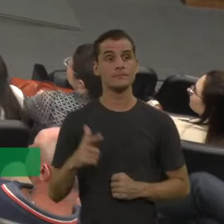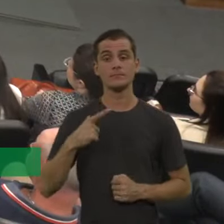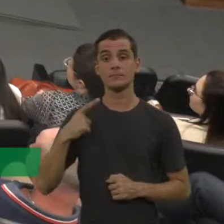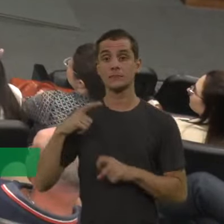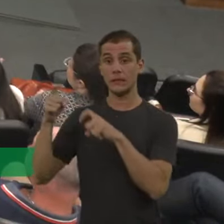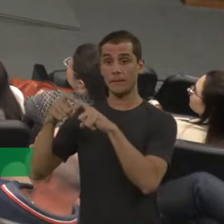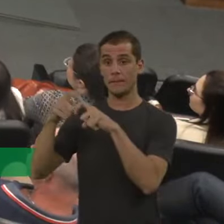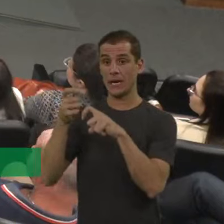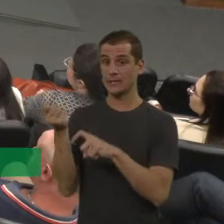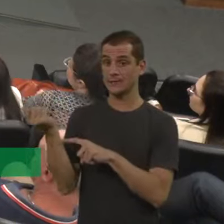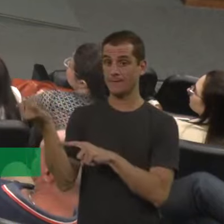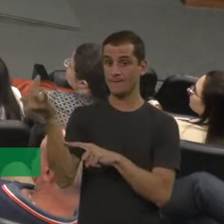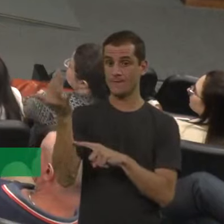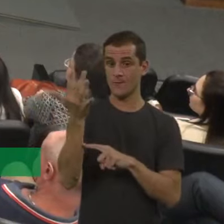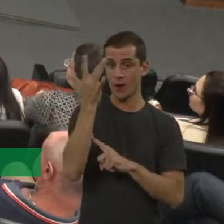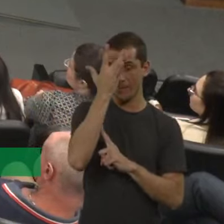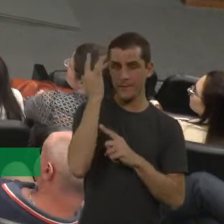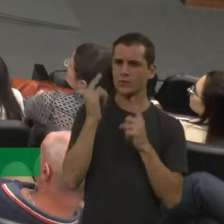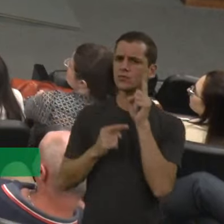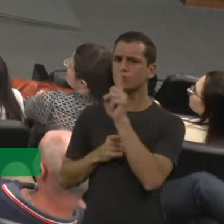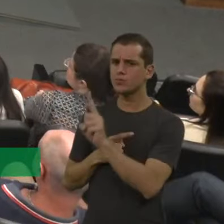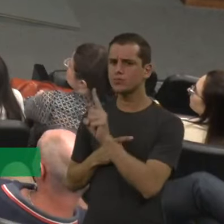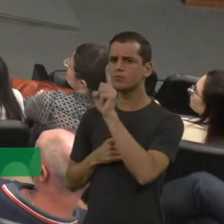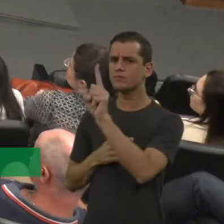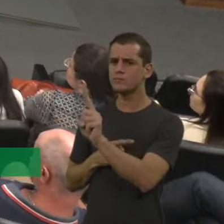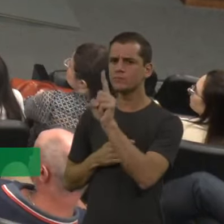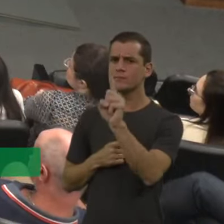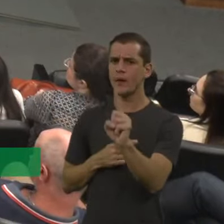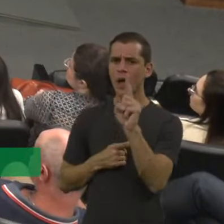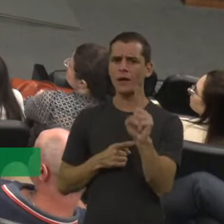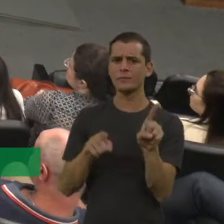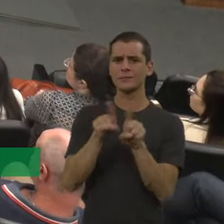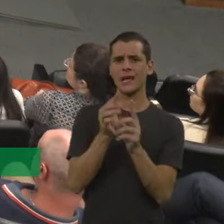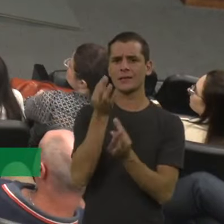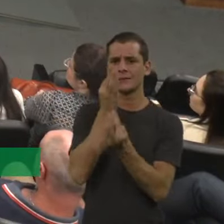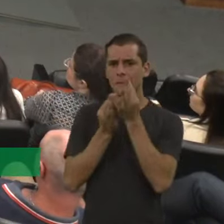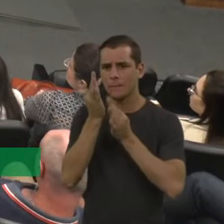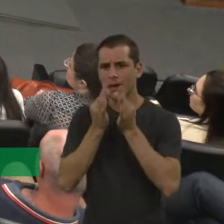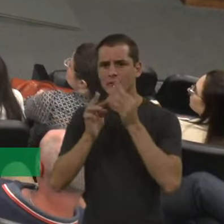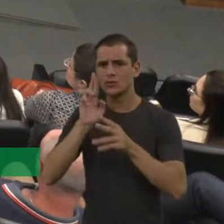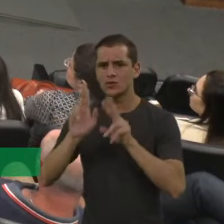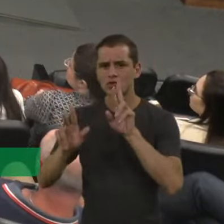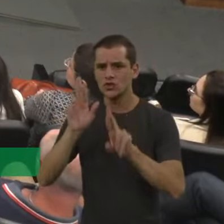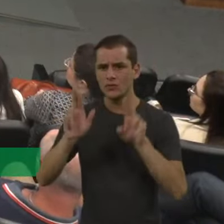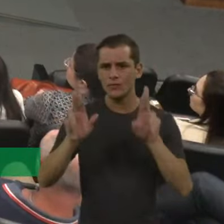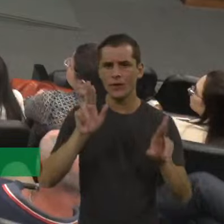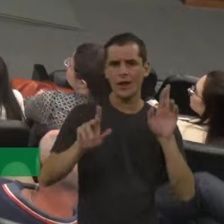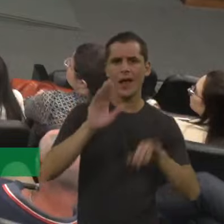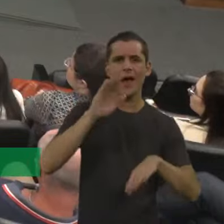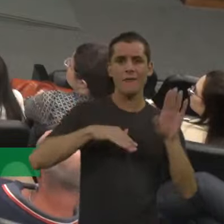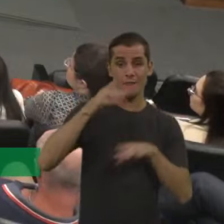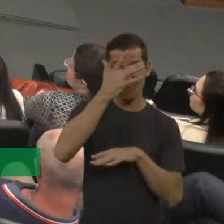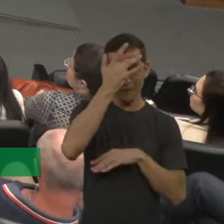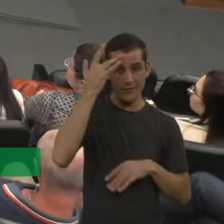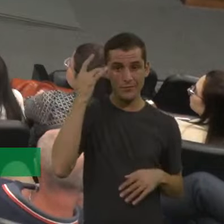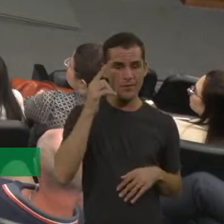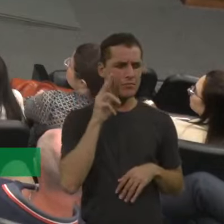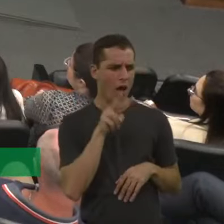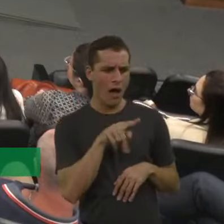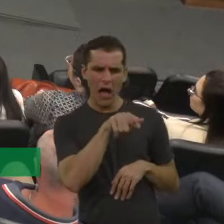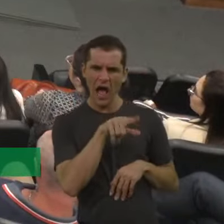serem diagnosticados. E fazem tratamentos de todo tipo. Como falei, a maioria pensa que é uma alergia, né? Os médicos não conhecem